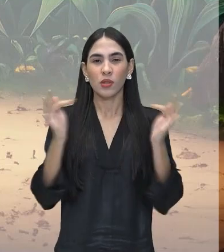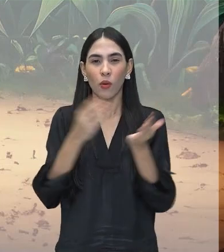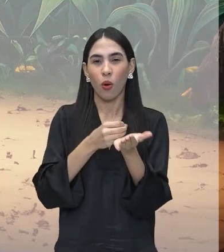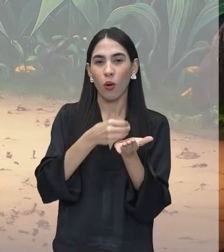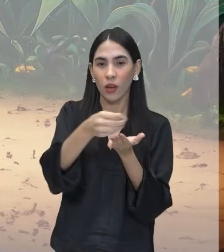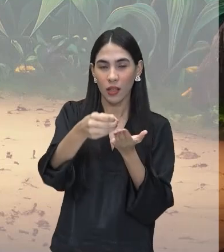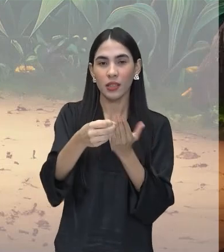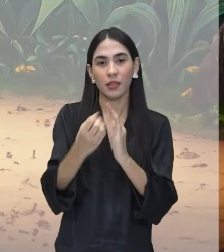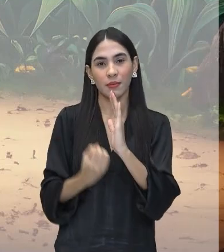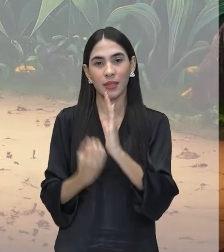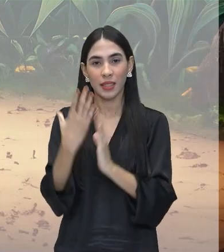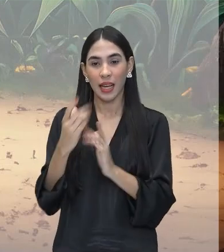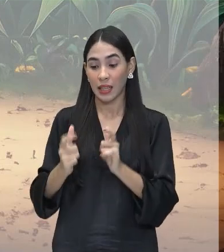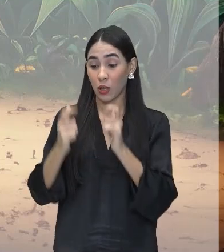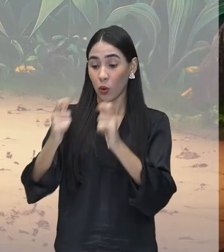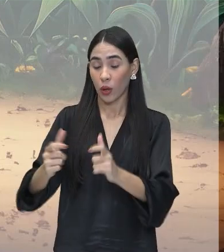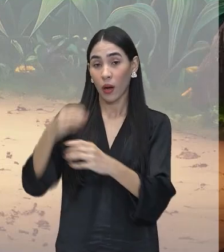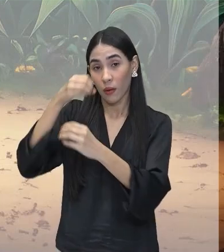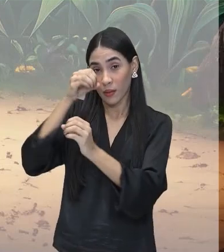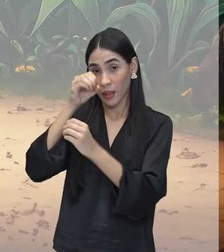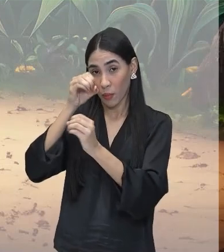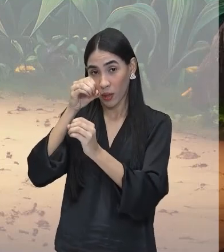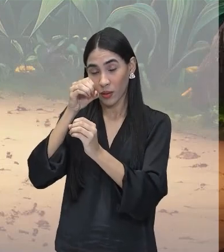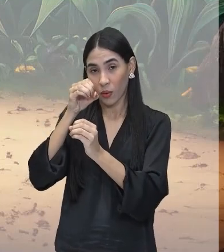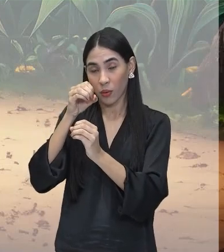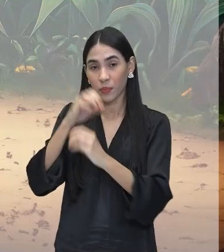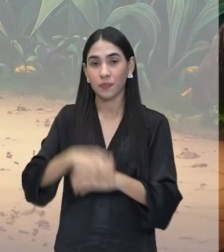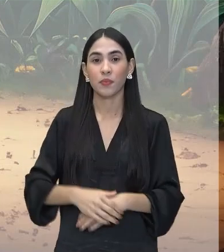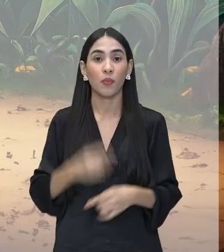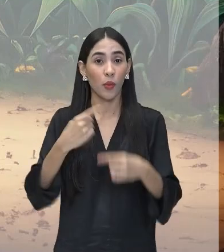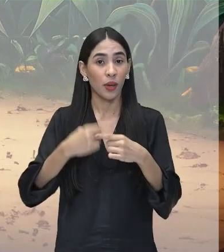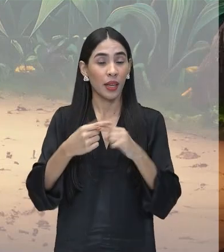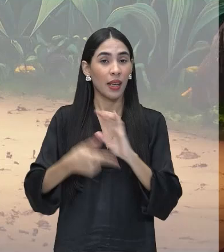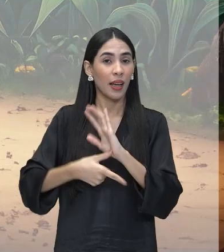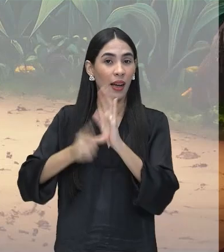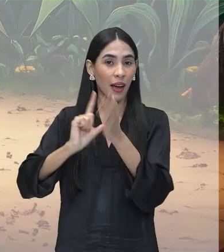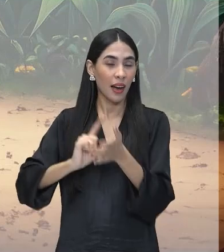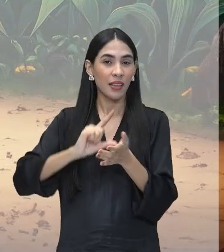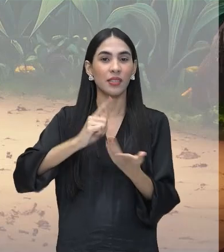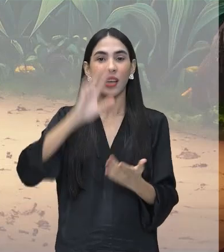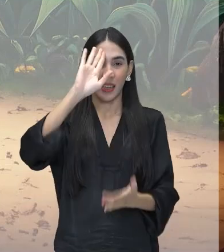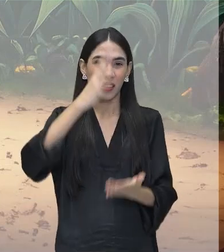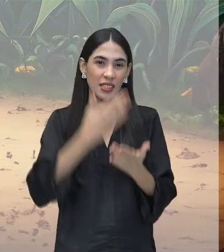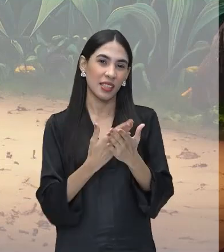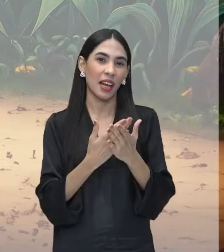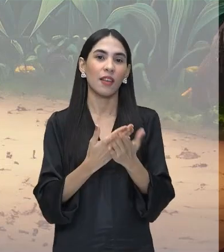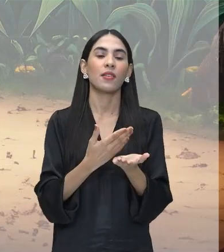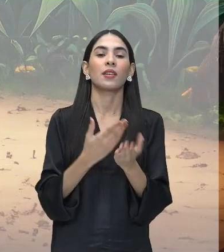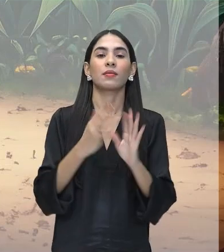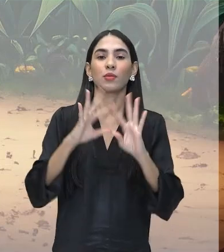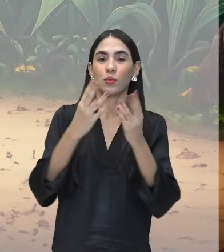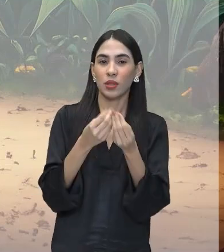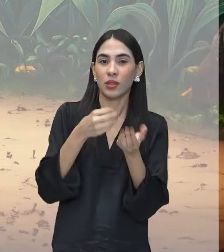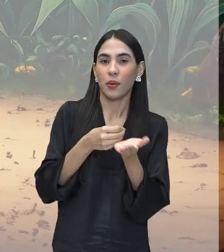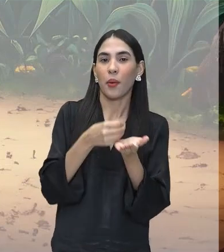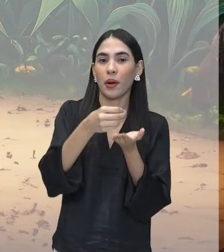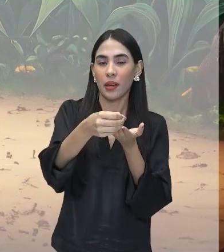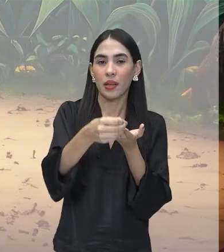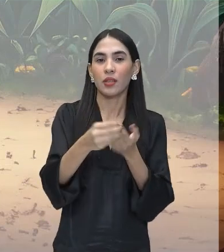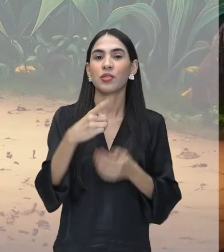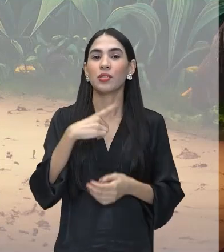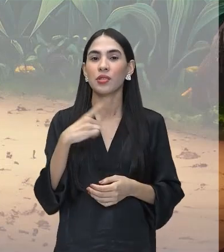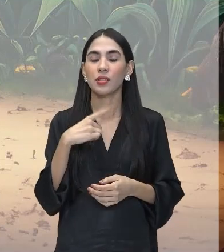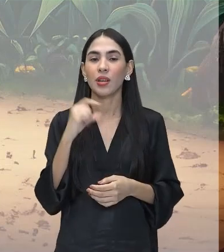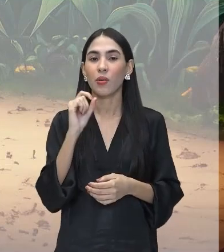produzido em laboratório, a ser sintetizado em laboratório. Porque antes acreditava-se que os compostos orgânicos, eles